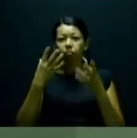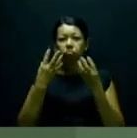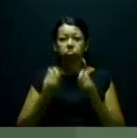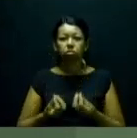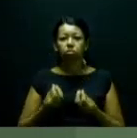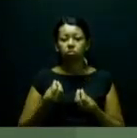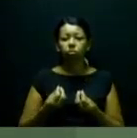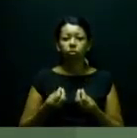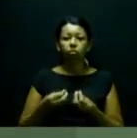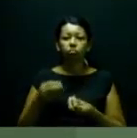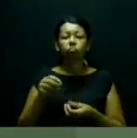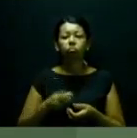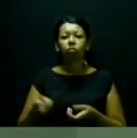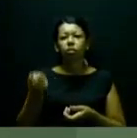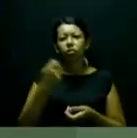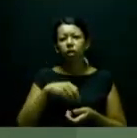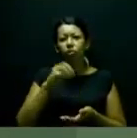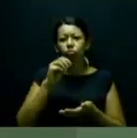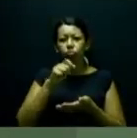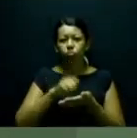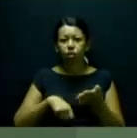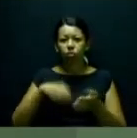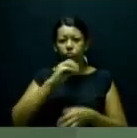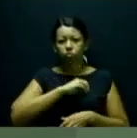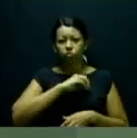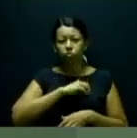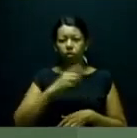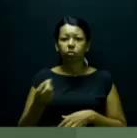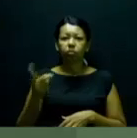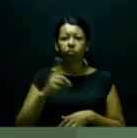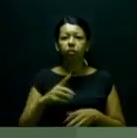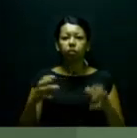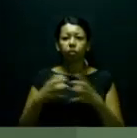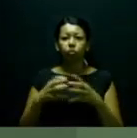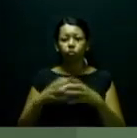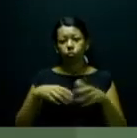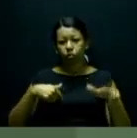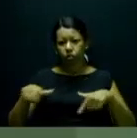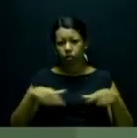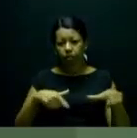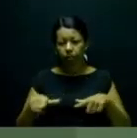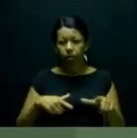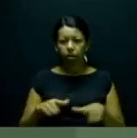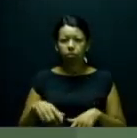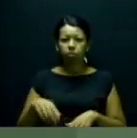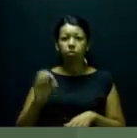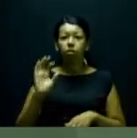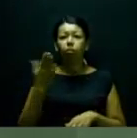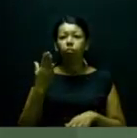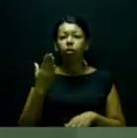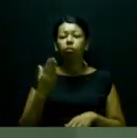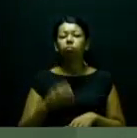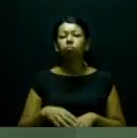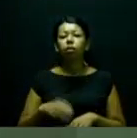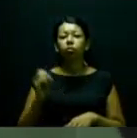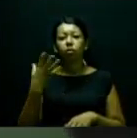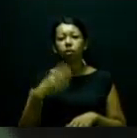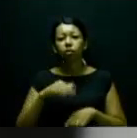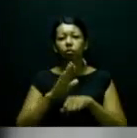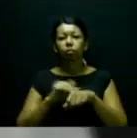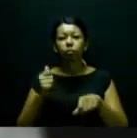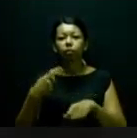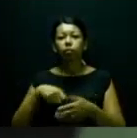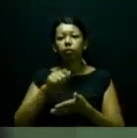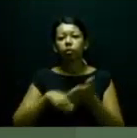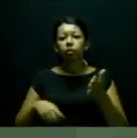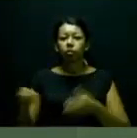desde outubro do ano passado, proveniente do dissídio da categoria? 2. Quando ocorrerá o chamamento público para a